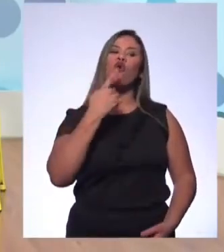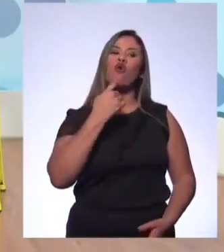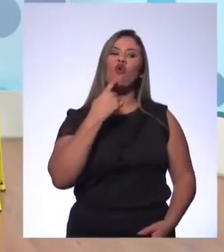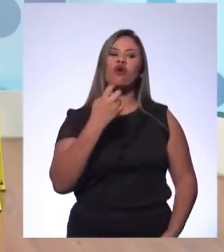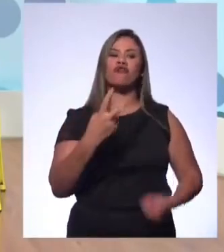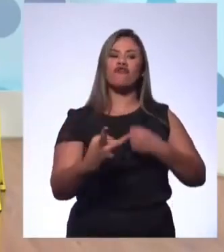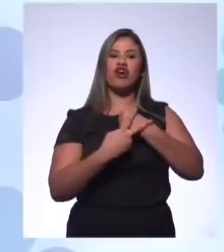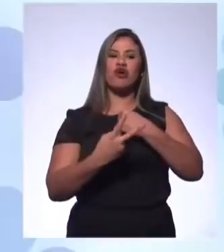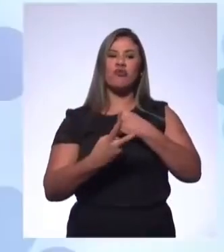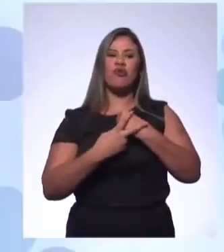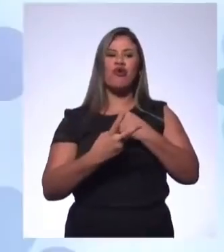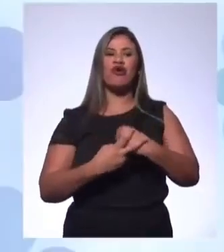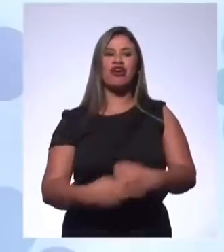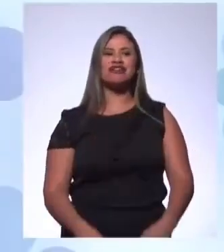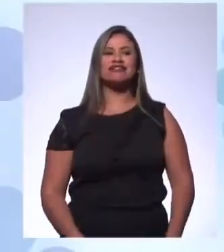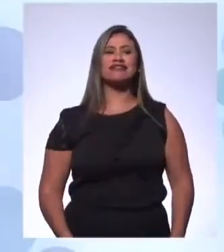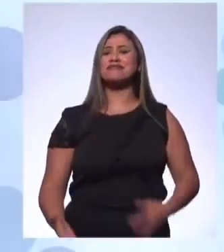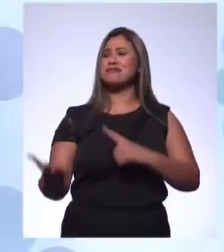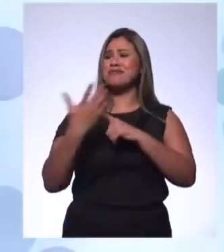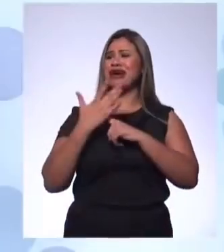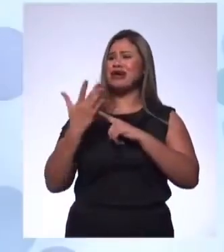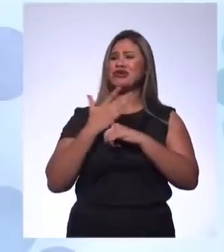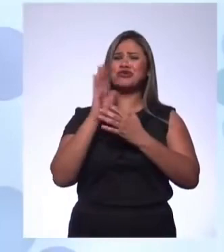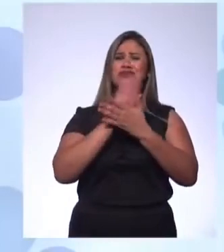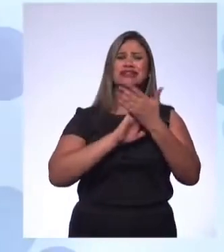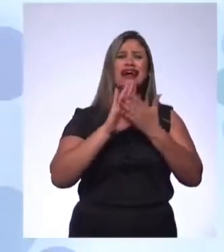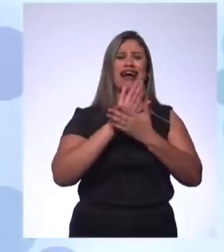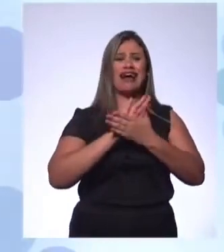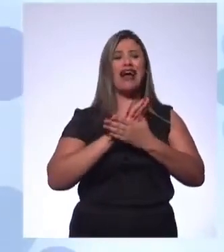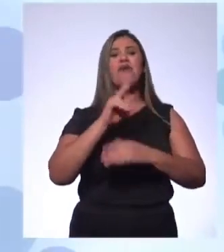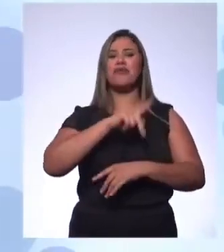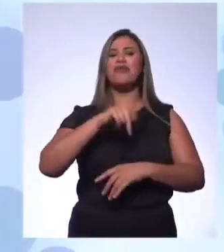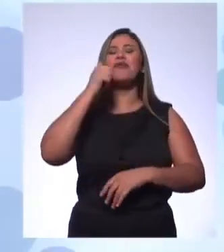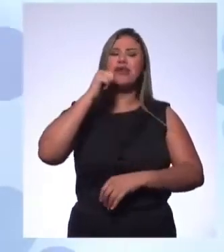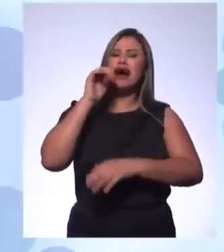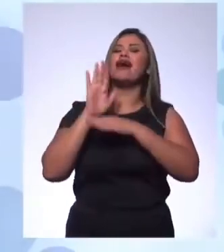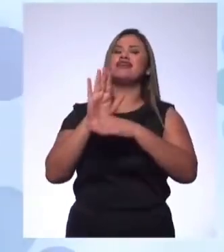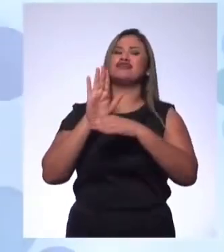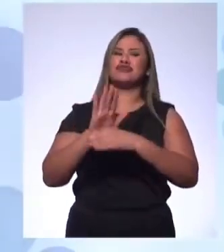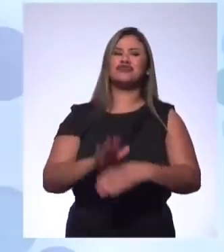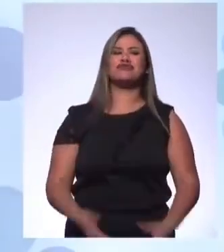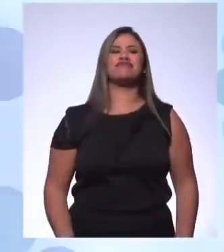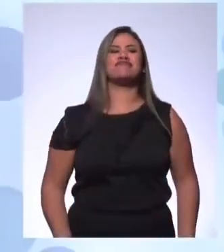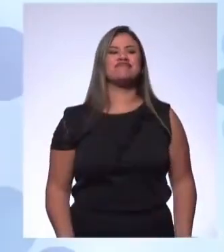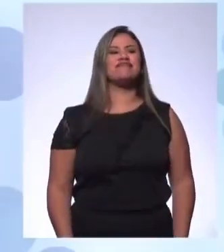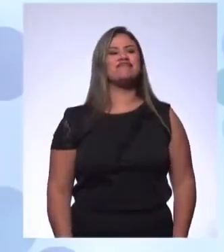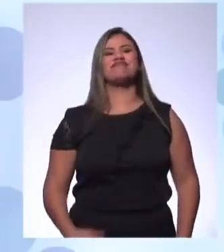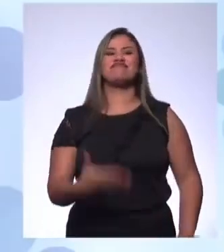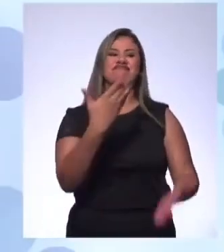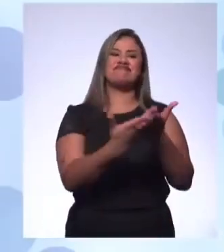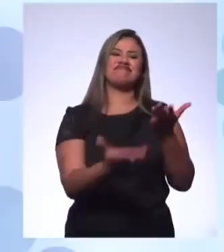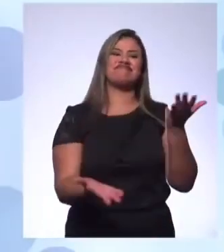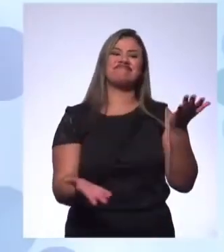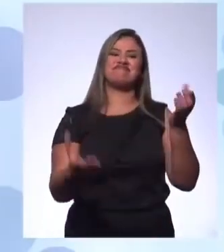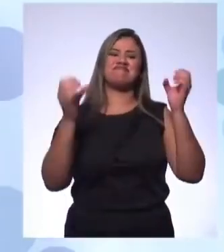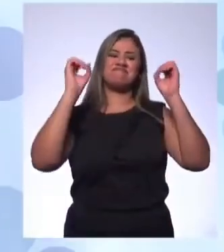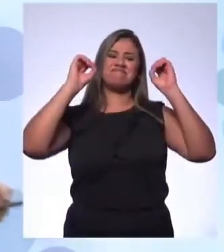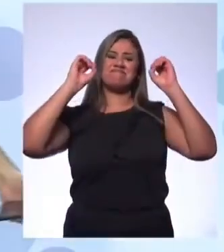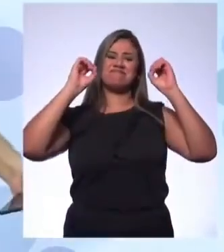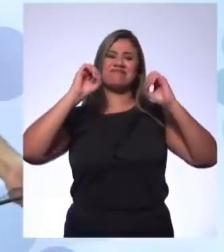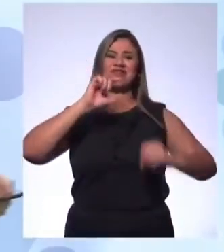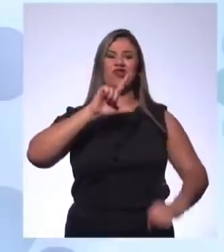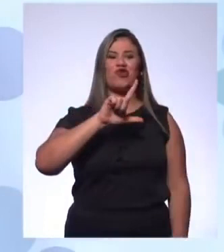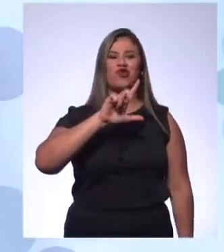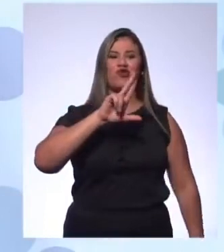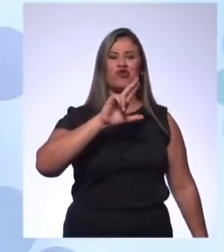verboso. Pera aí, gente. Ninguém me... Vocês ajudaram, né? Bacana isso. Não, perdi. Não sei. Quem?